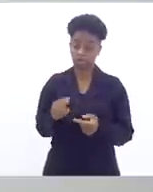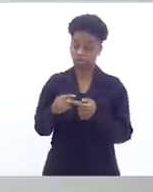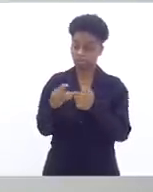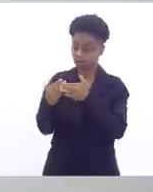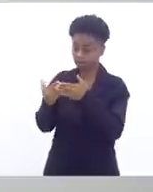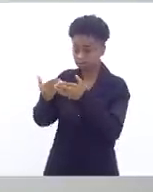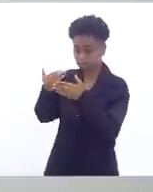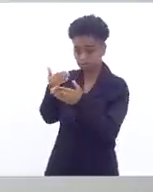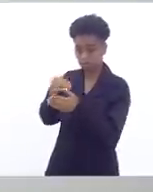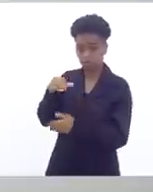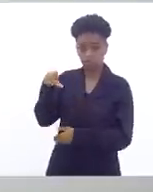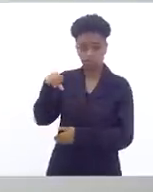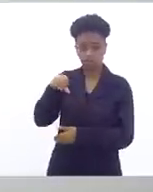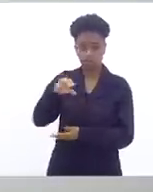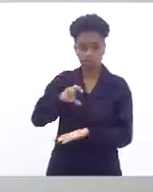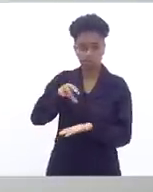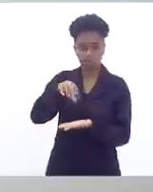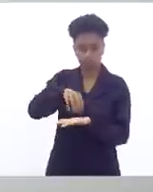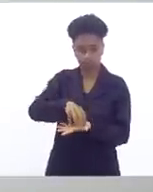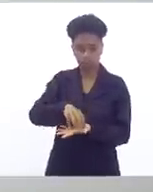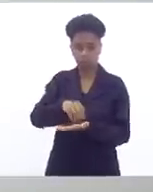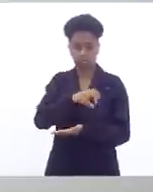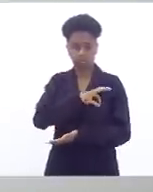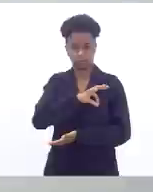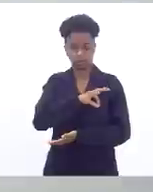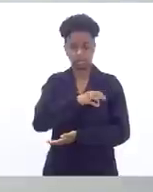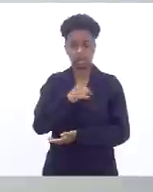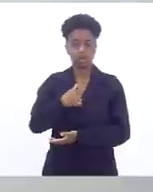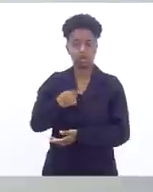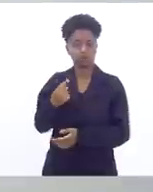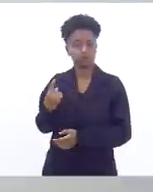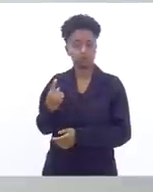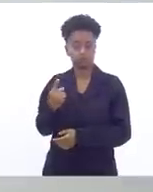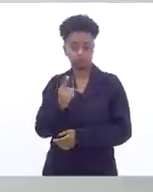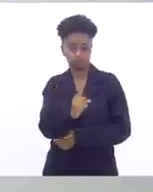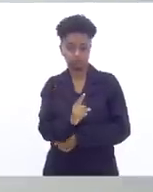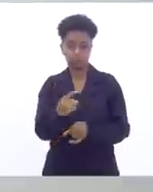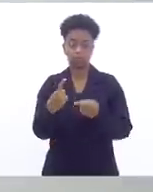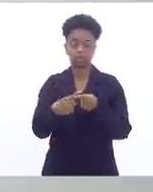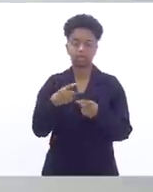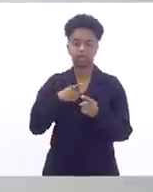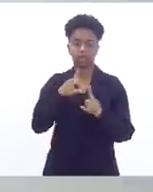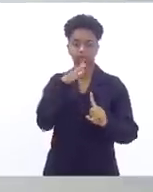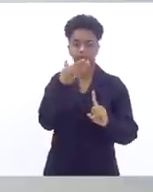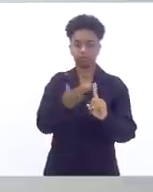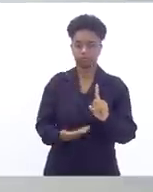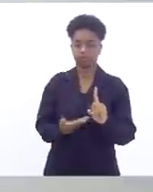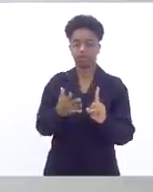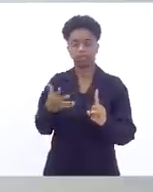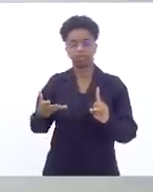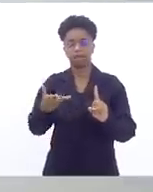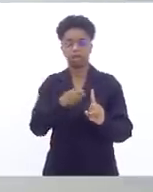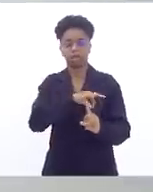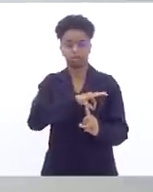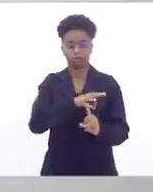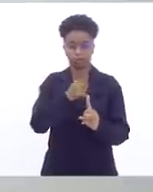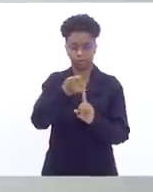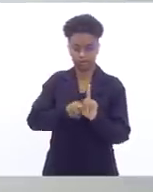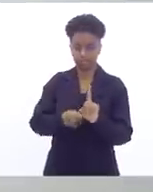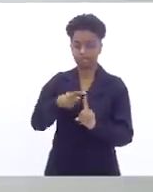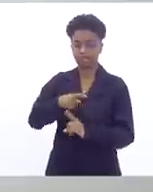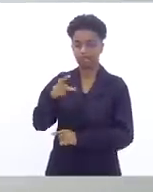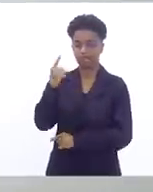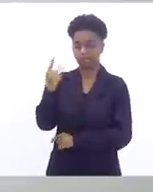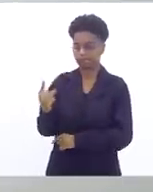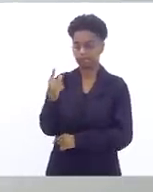no nono batalhão foi até lá para que tinha homenagem aos melhores do mês e chego lá tinha uma viúva